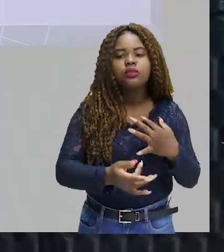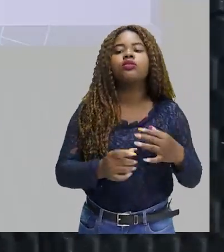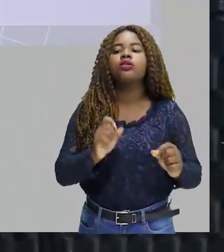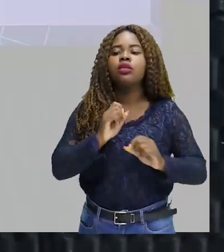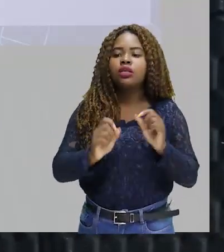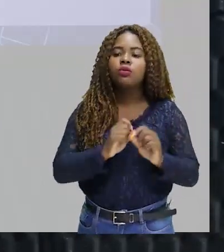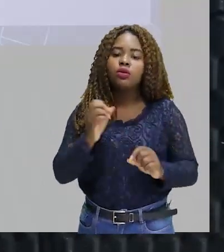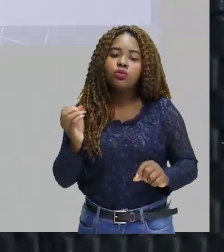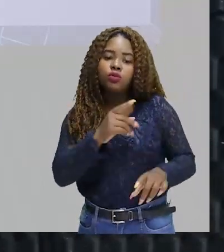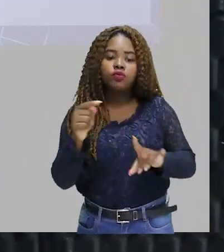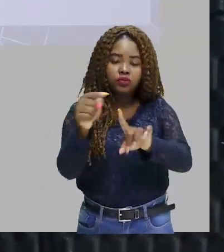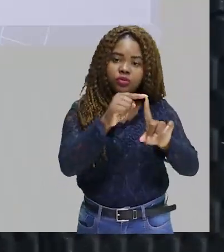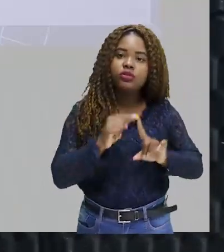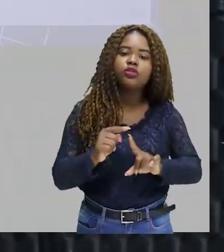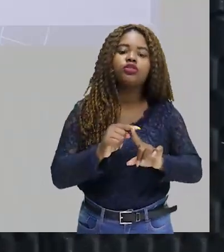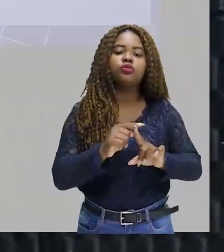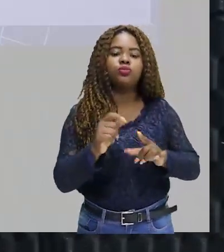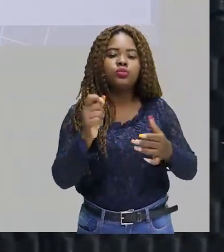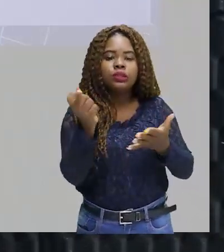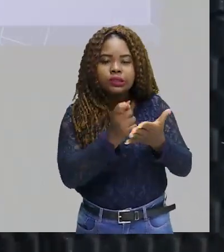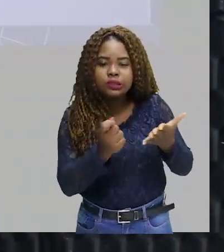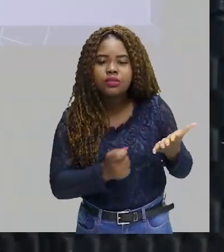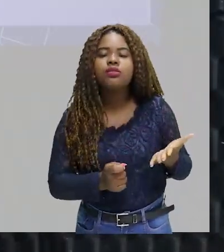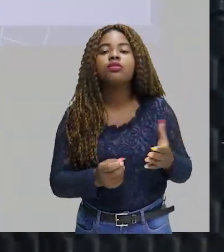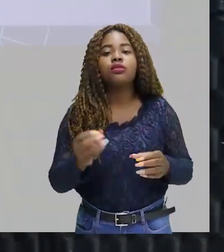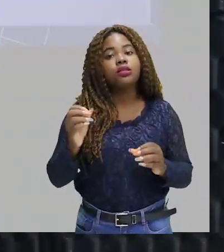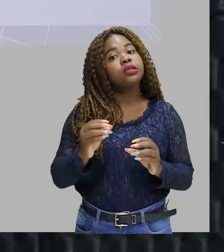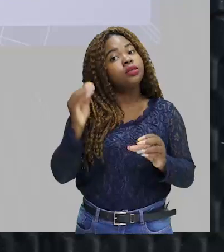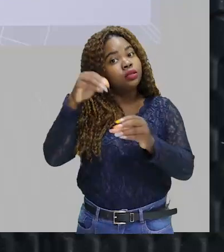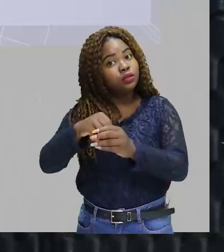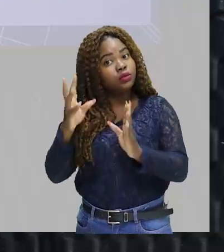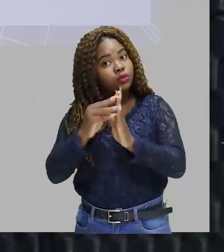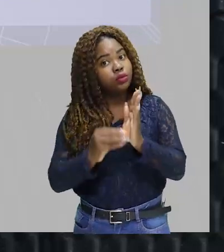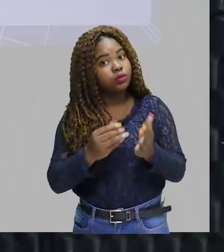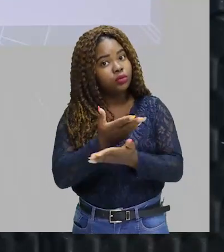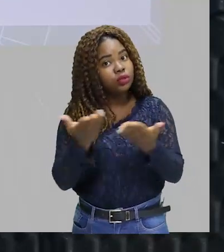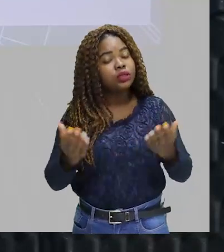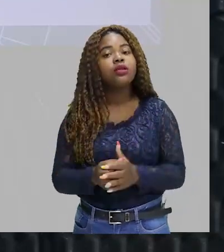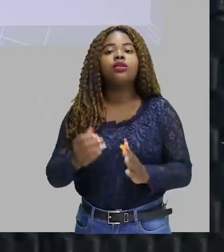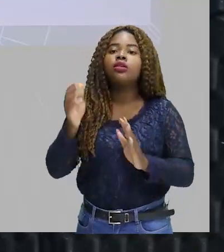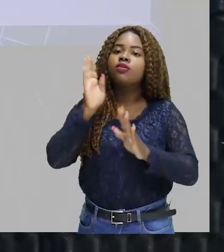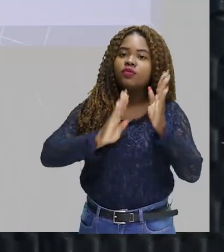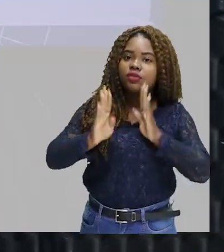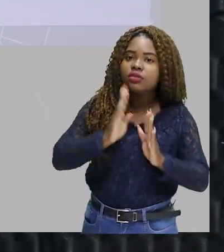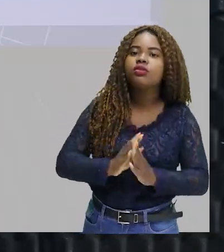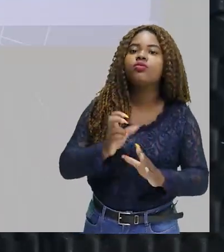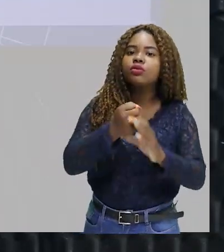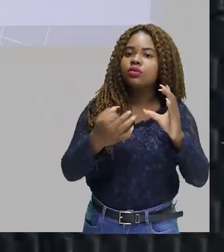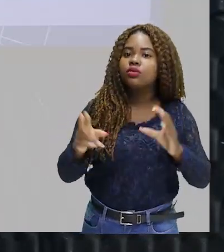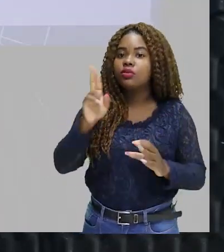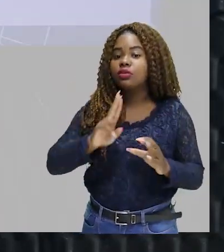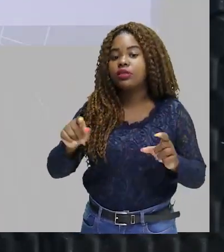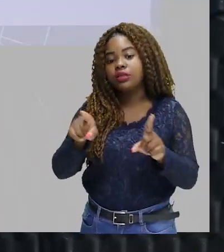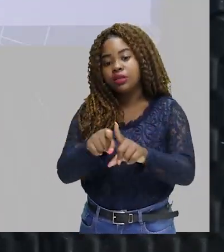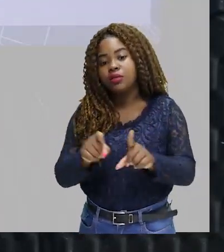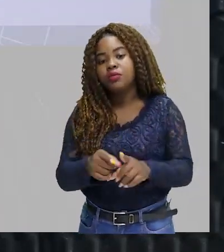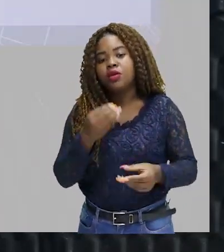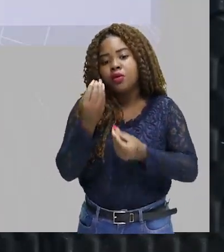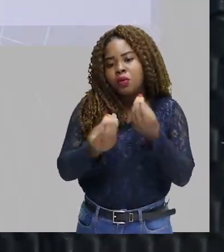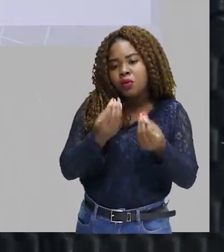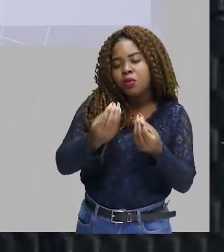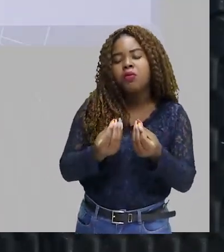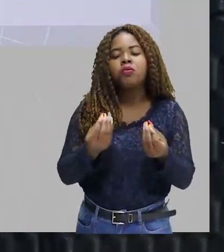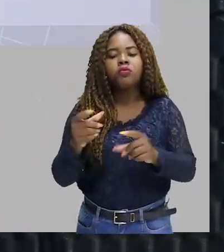ela está também inserida dentro do conteúdo de vocês. Então Facebook, características e uso. Vamos ver um pouquinho dos elementos da